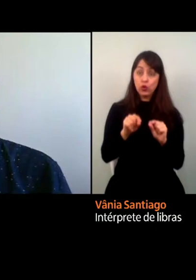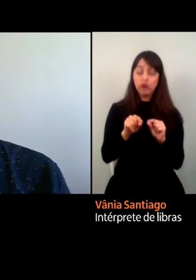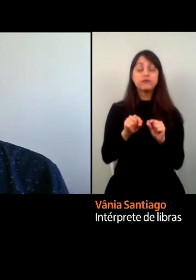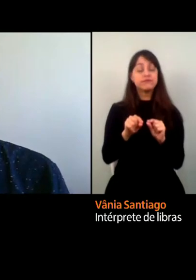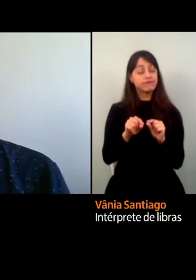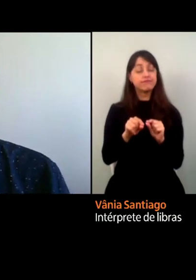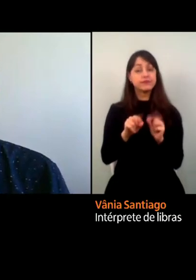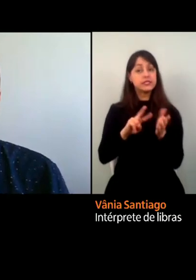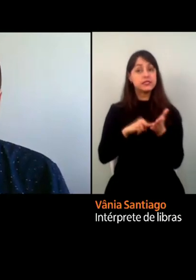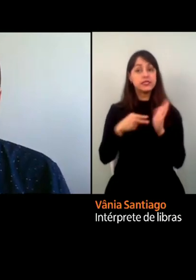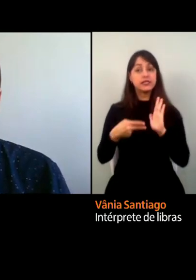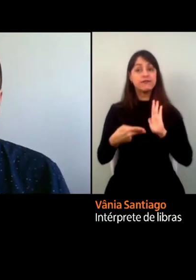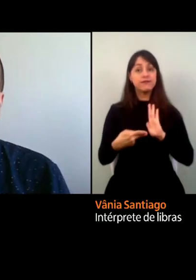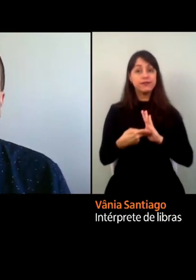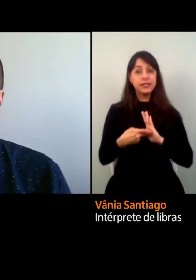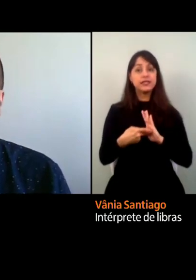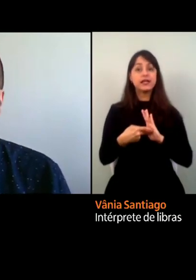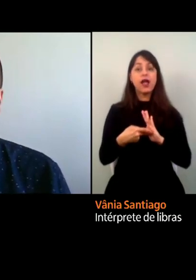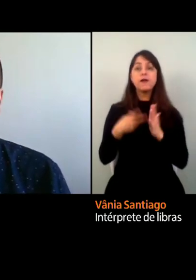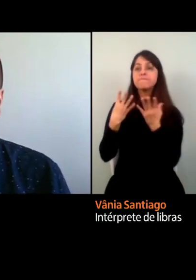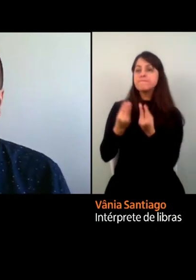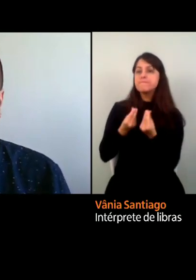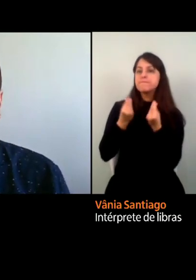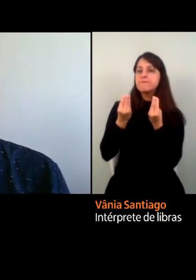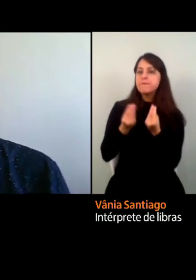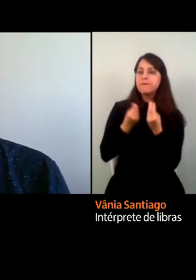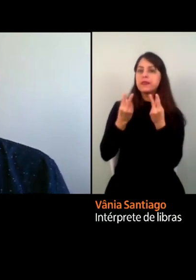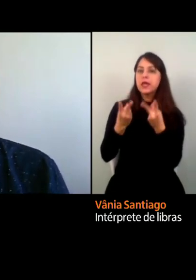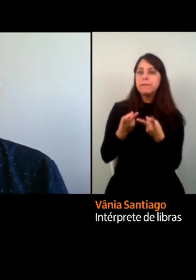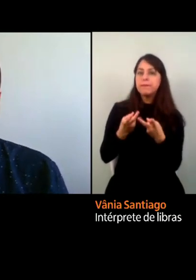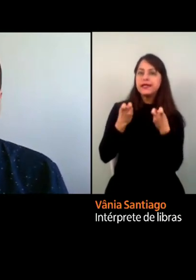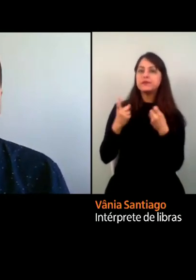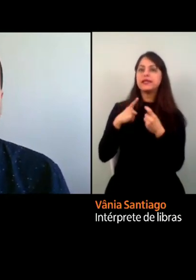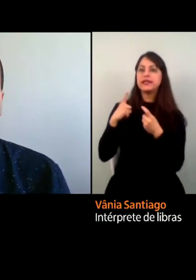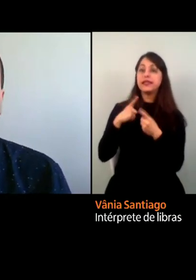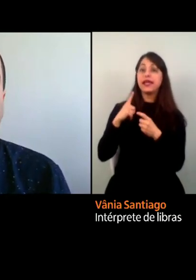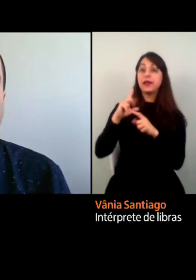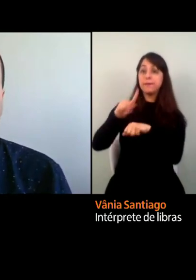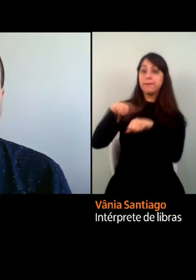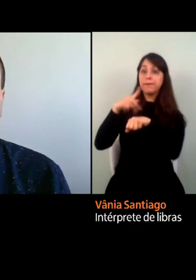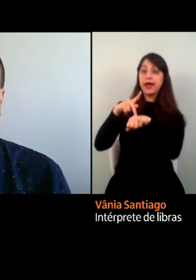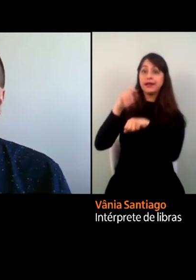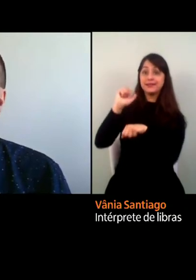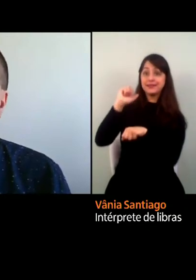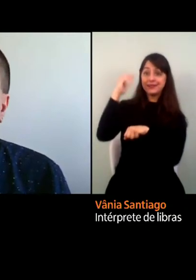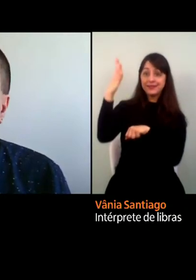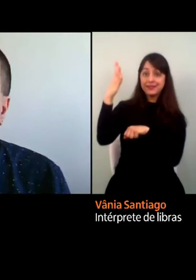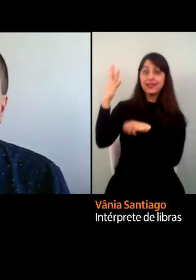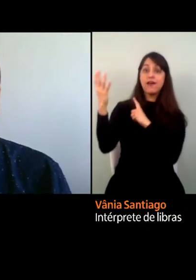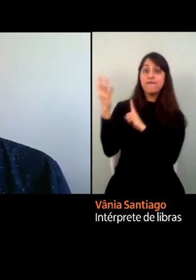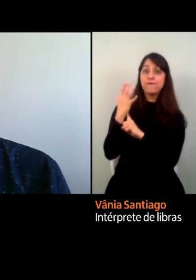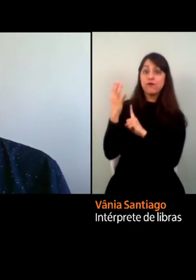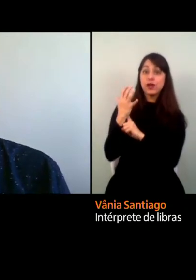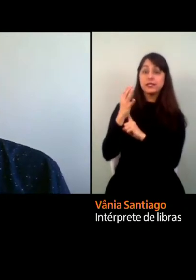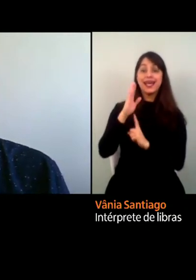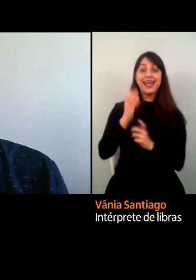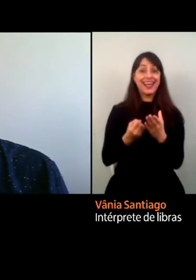a deglutição de influências e repertórios estrangeiros para a produção de uma arte nacional